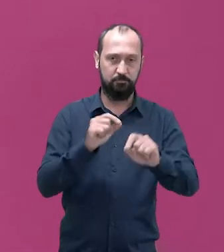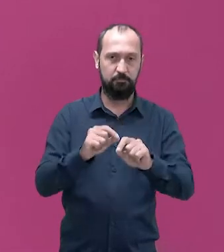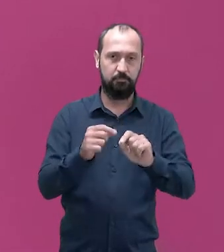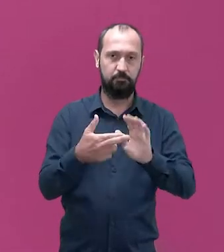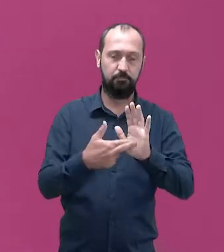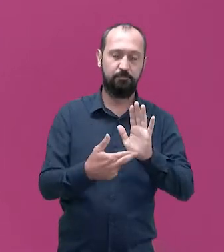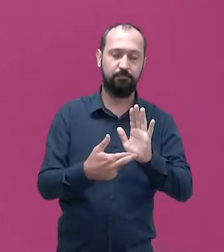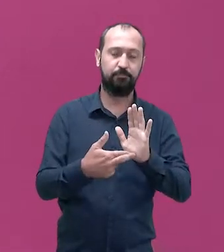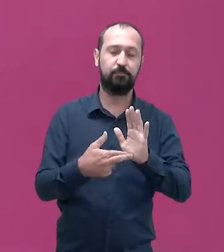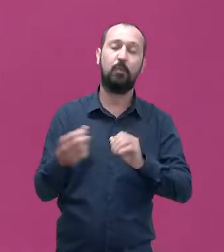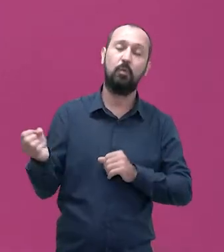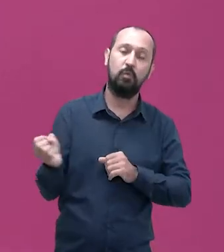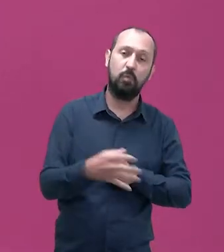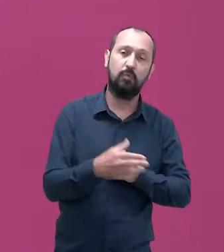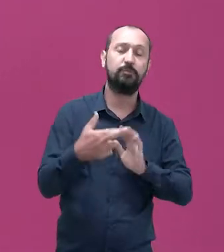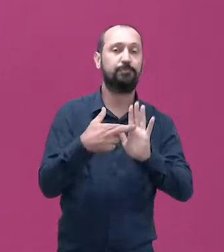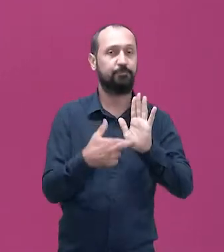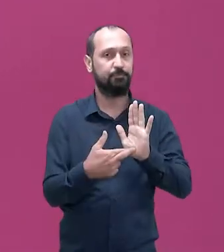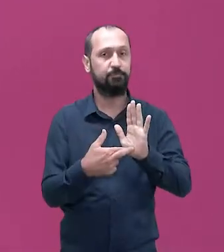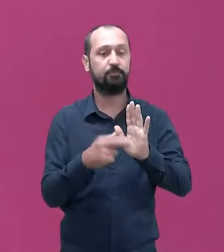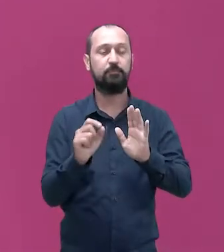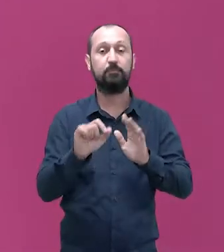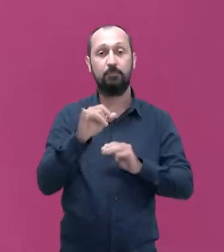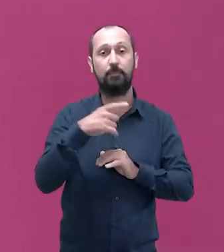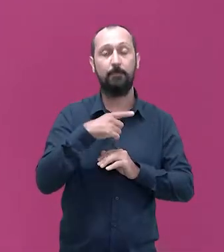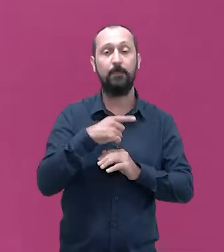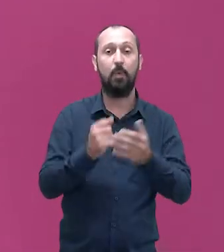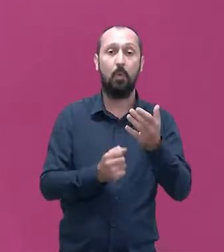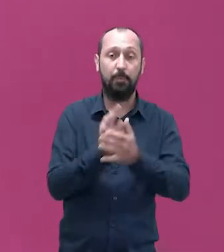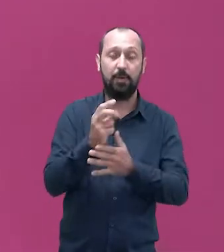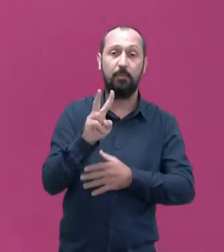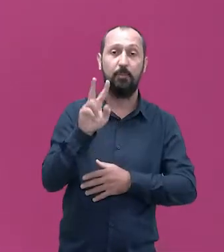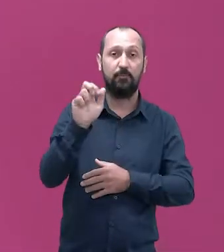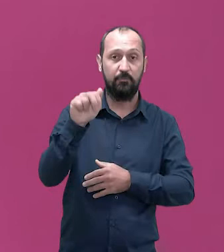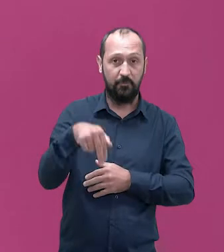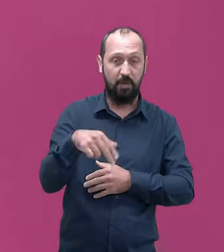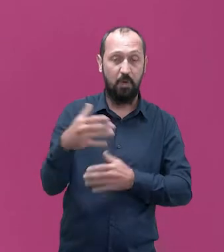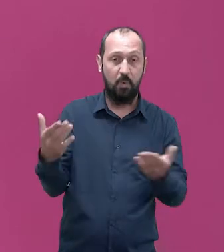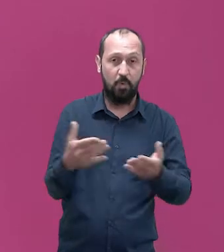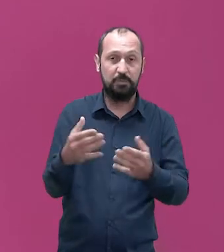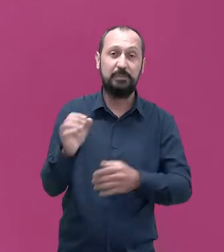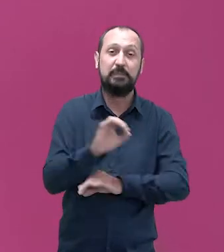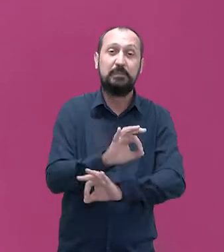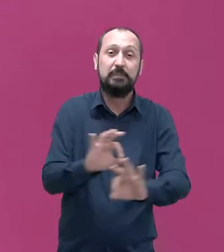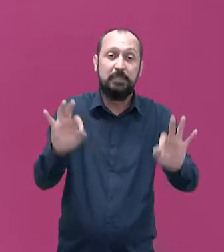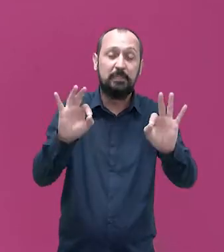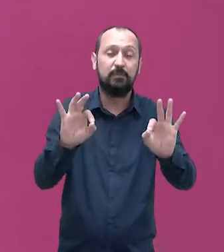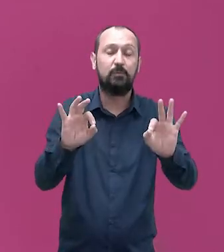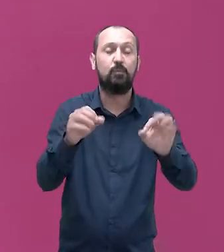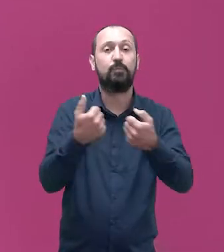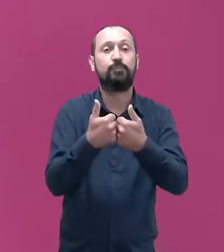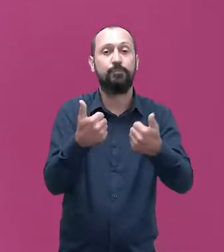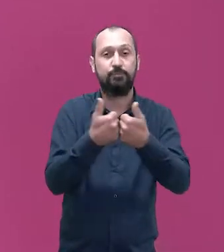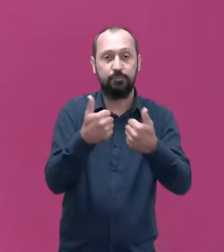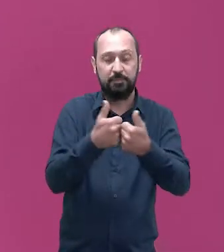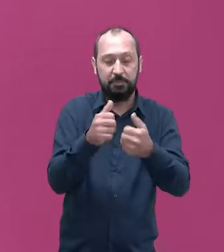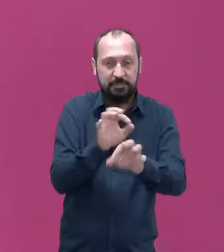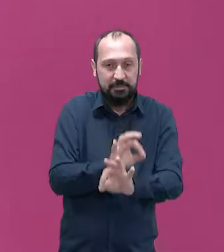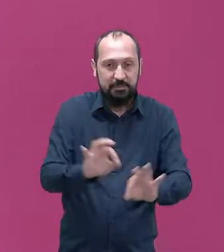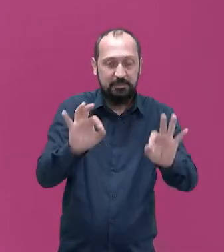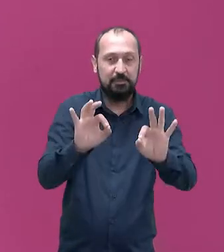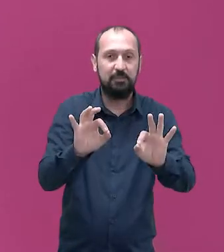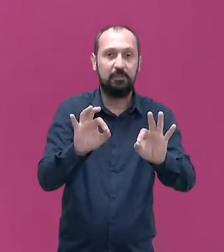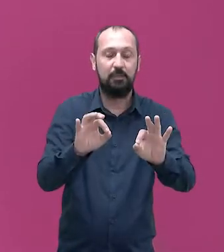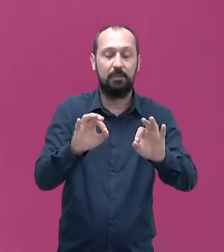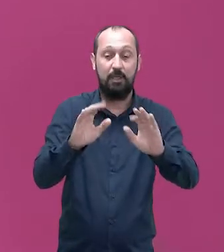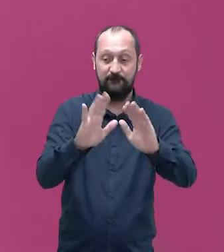vem a ser essa nova normativa? Se você comprar uma van hoje 0 km ou um ônibus 0